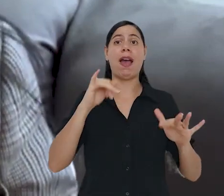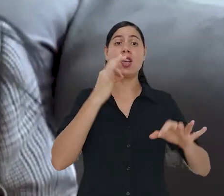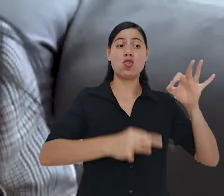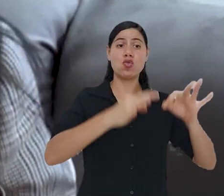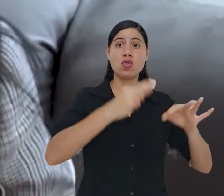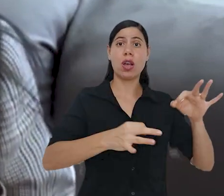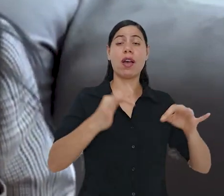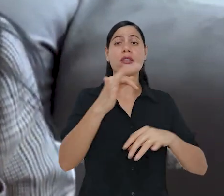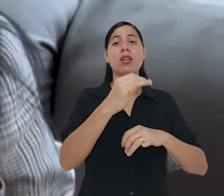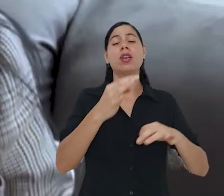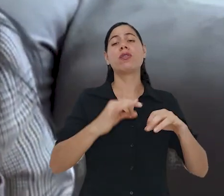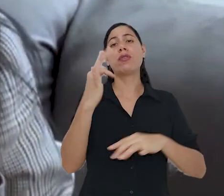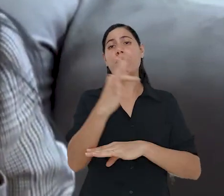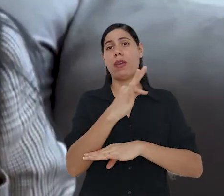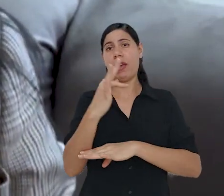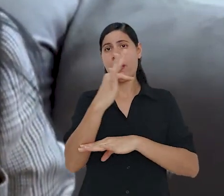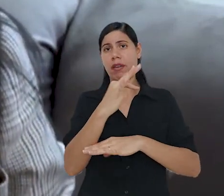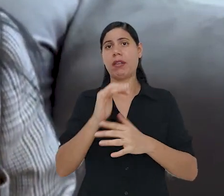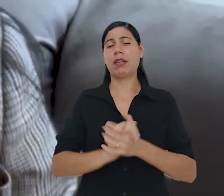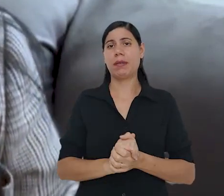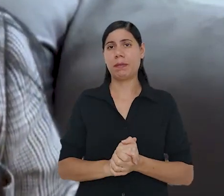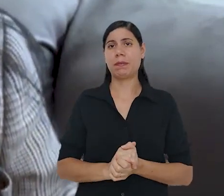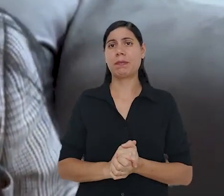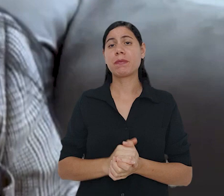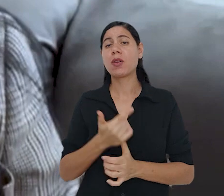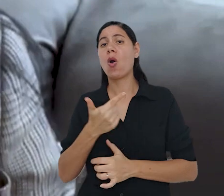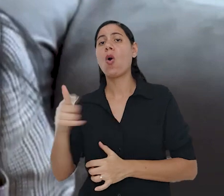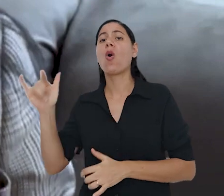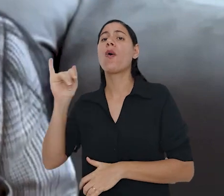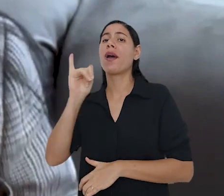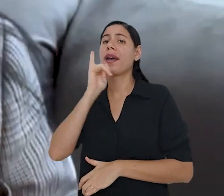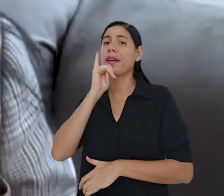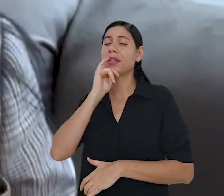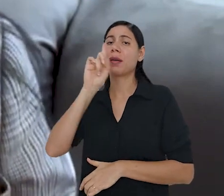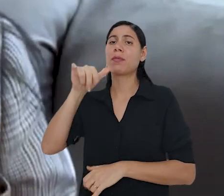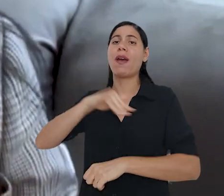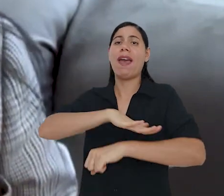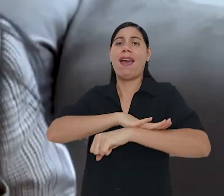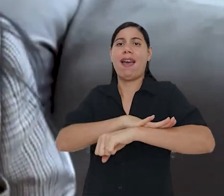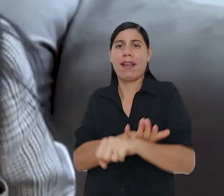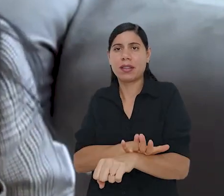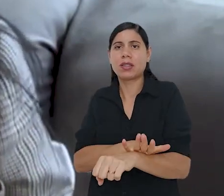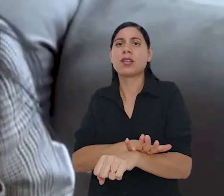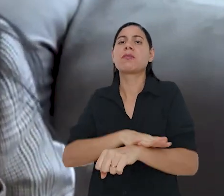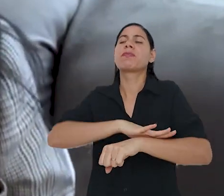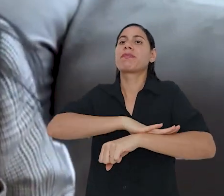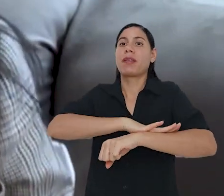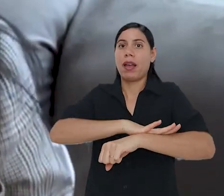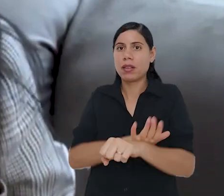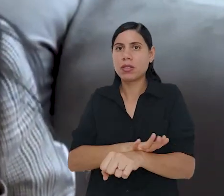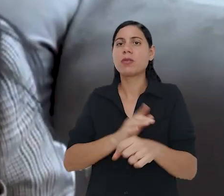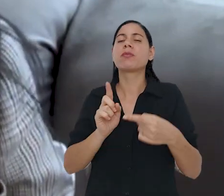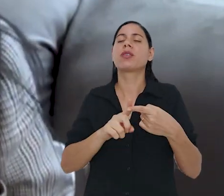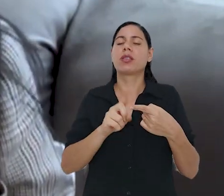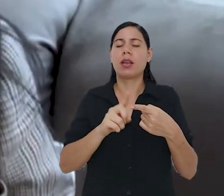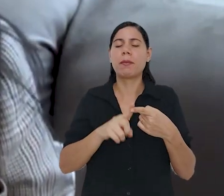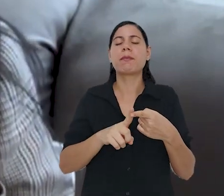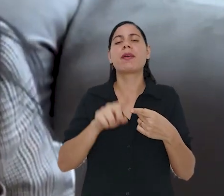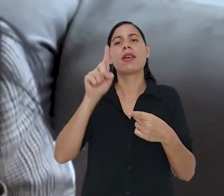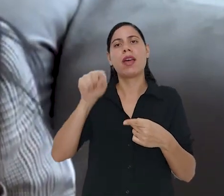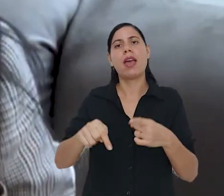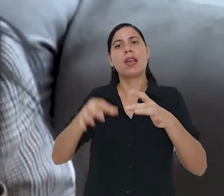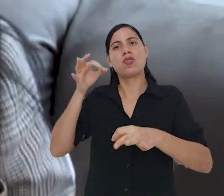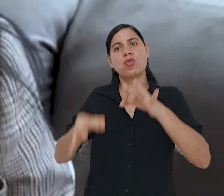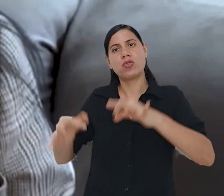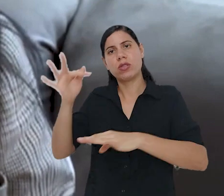Justiça Federal. Um outro exemplo é o crime de racismo. O crime de racismo ele vai ser julgado pela